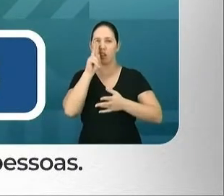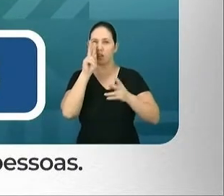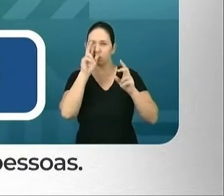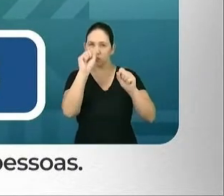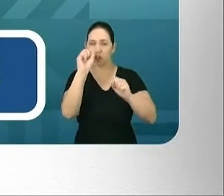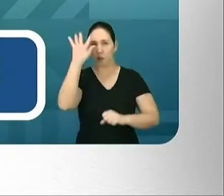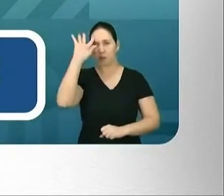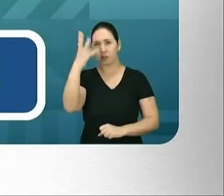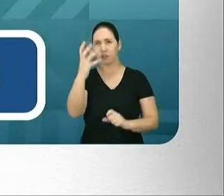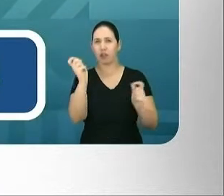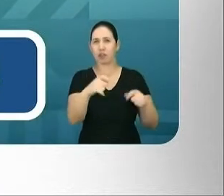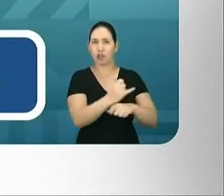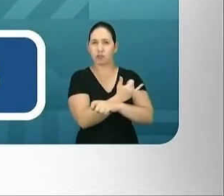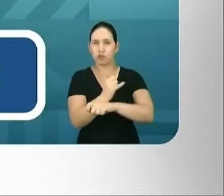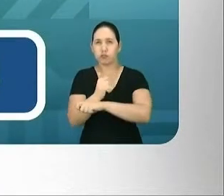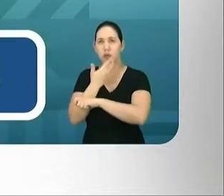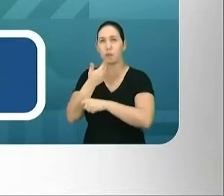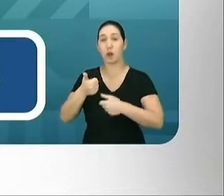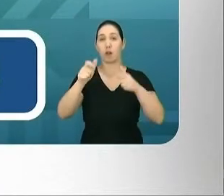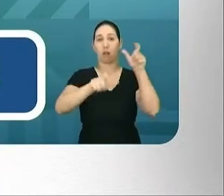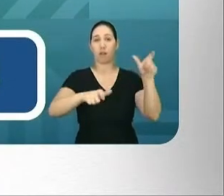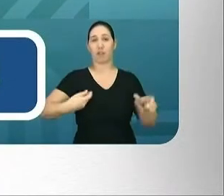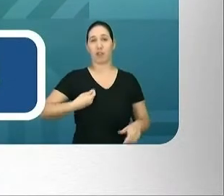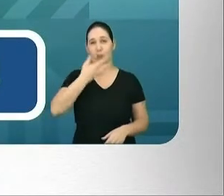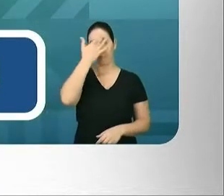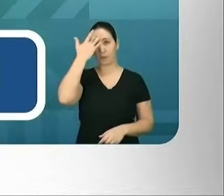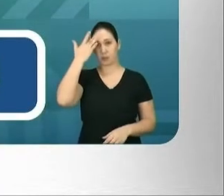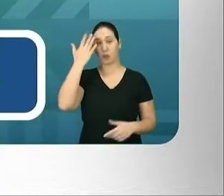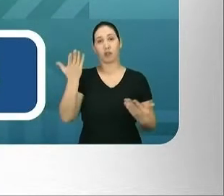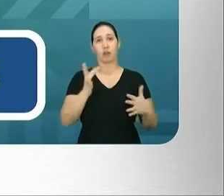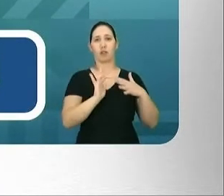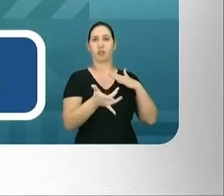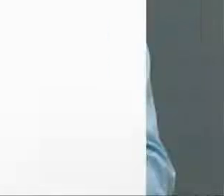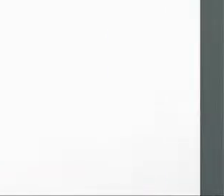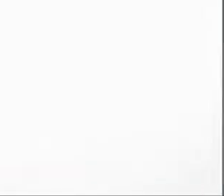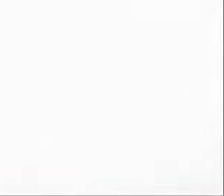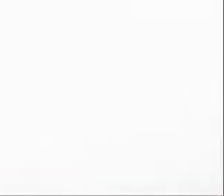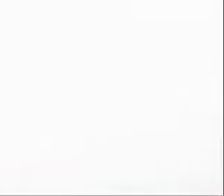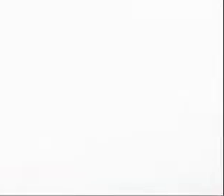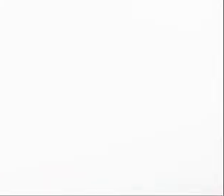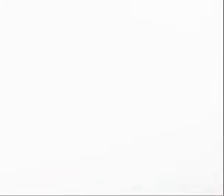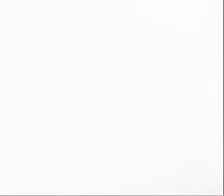das pessoas. Me siga lá nas redes sociais, @AlexManente.